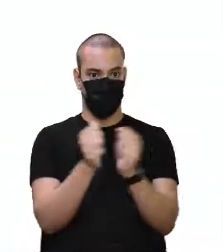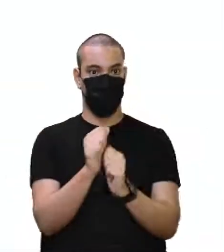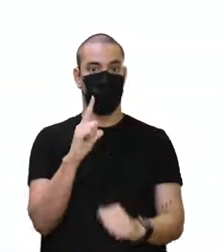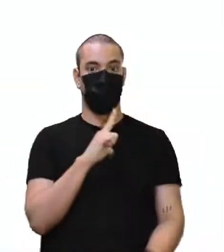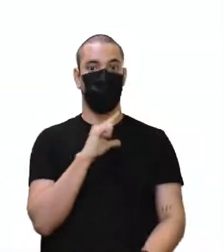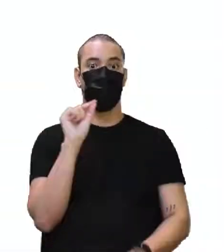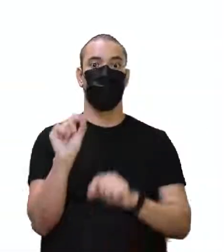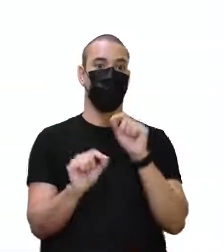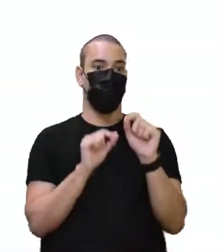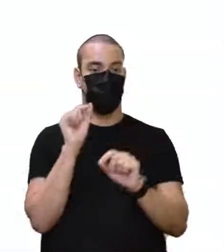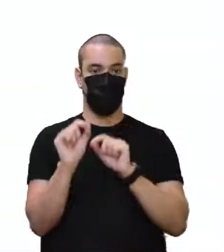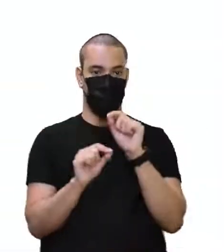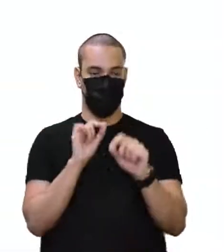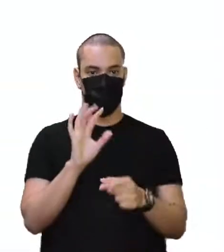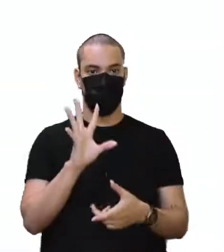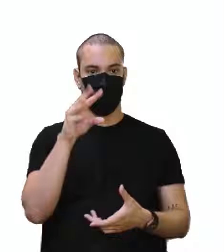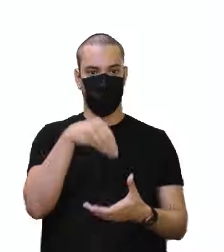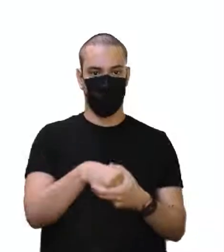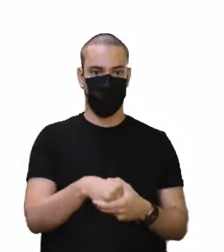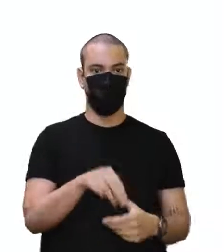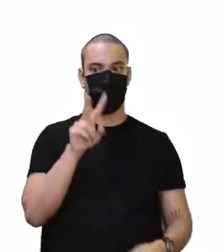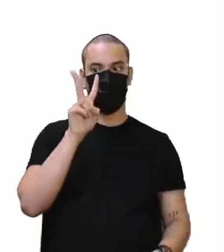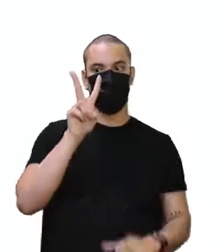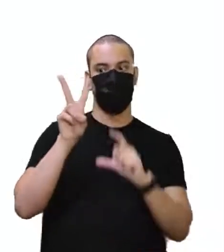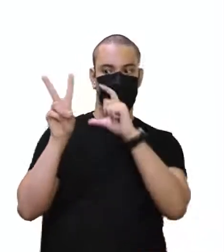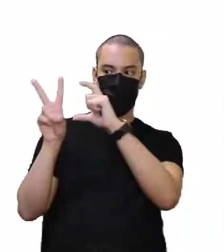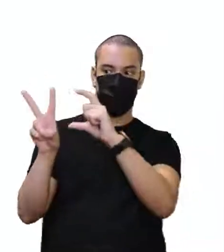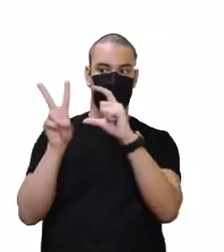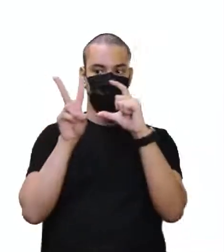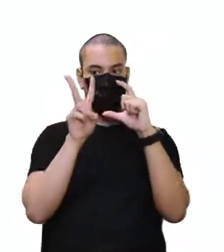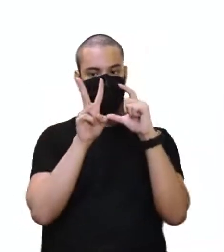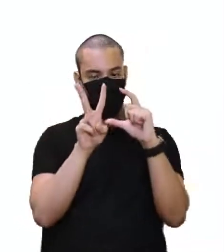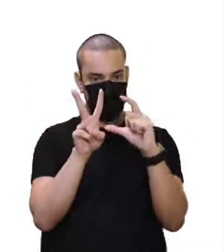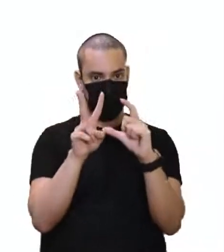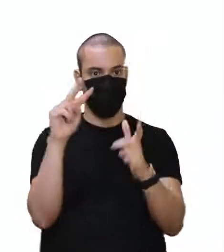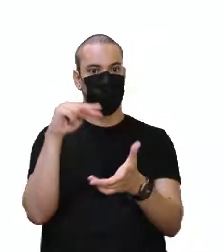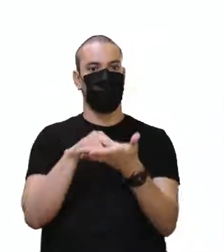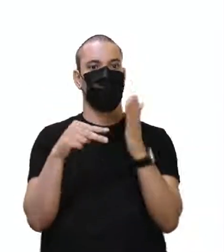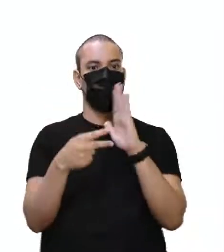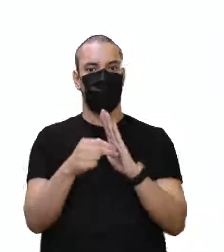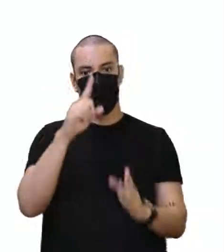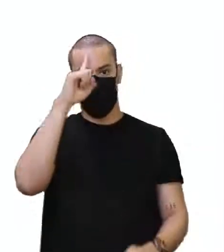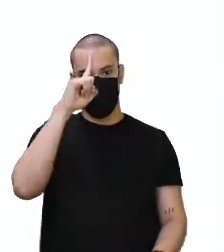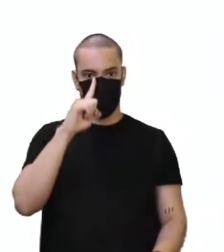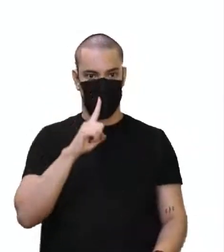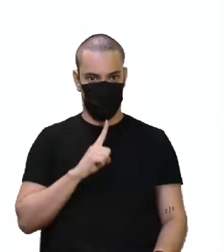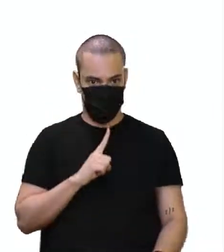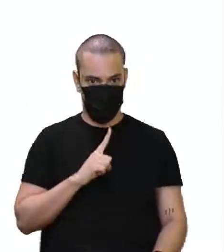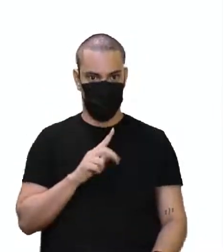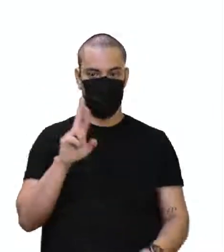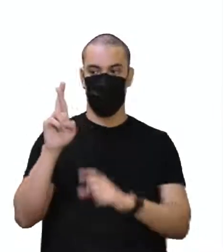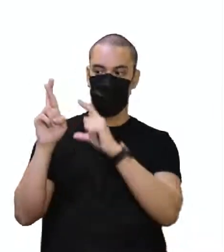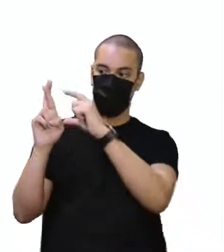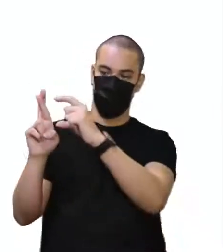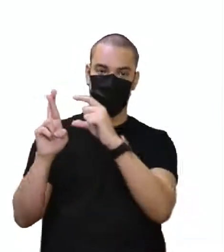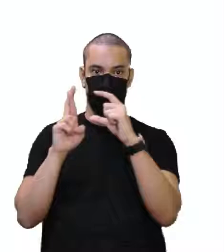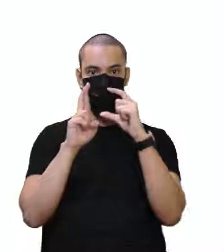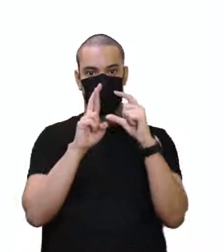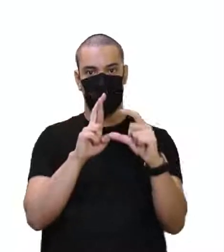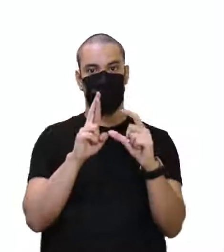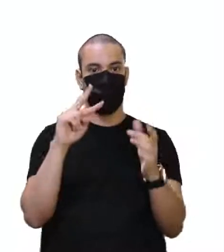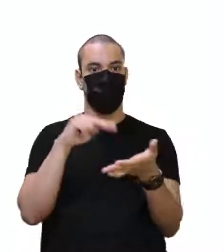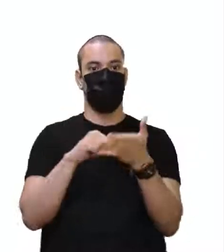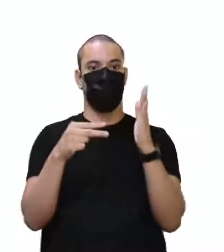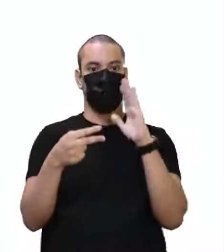ter o cruzamento, então, dentro do indivíduo Vzão, Vzão, que representa a cor amarela, o Rzão, Rzão,